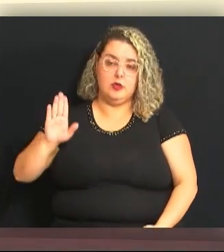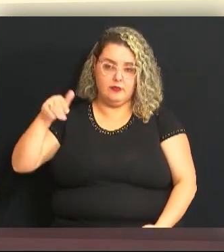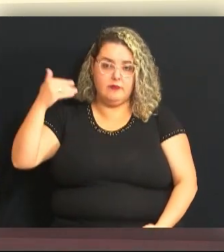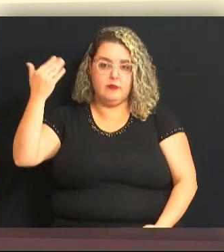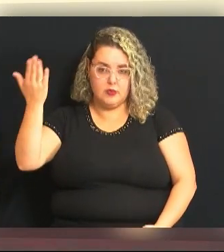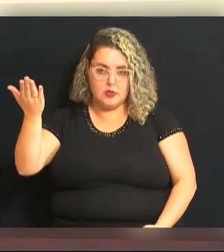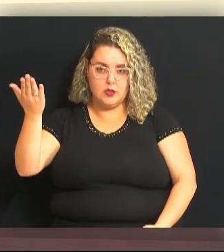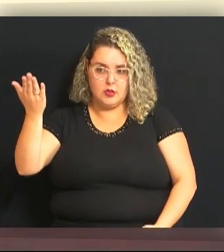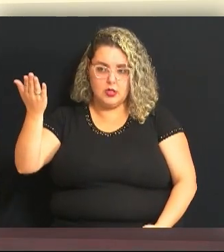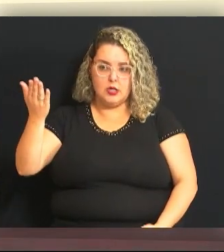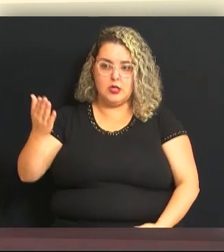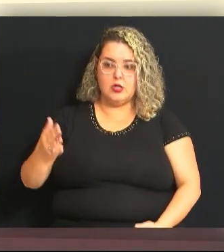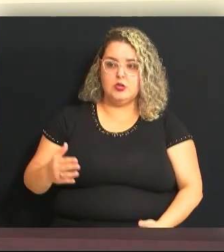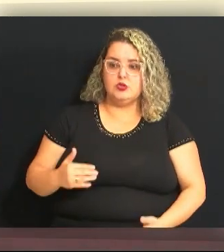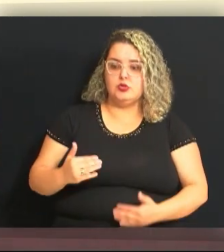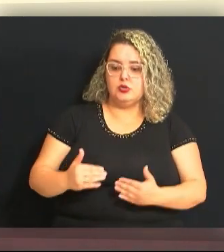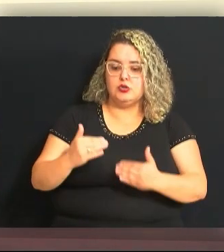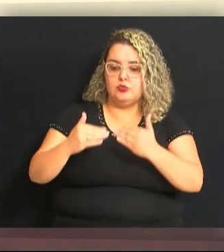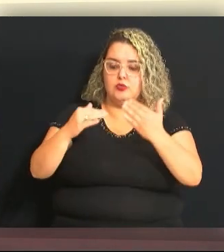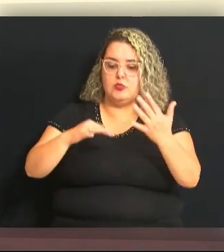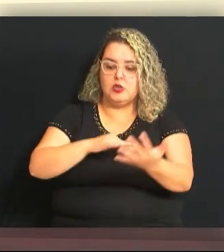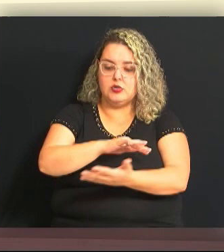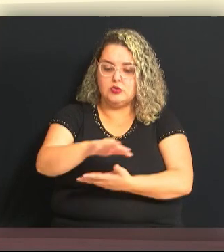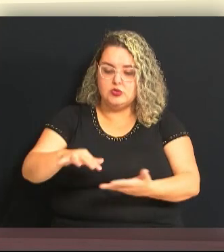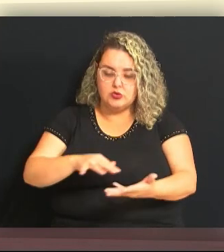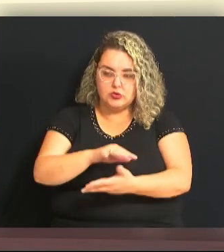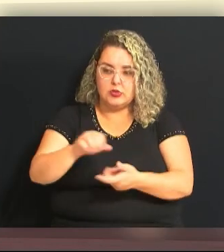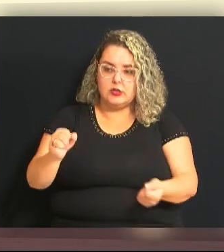Internacional, de Desenvolvimento Sustentável.